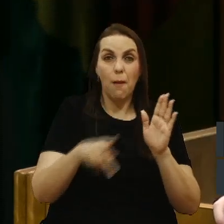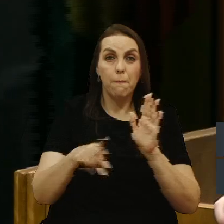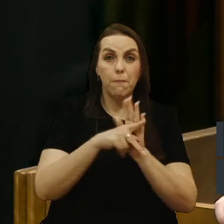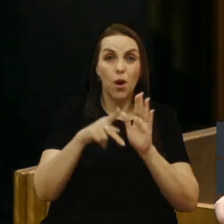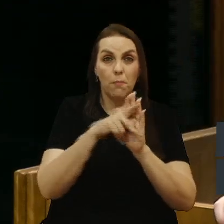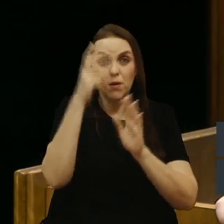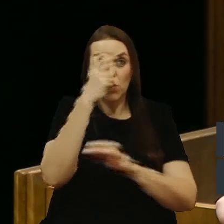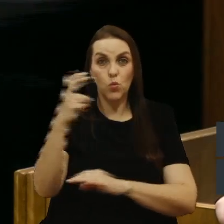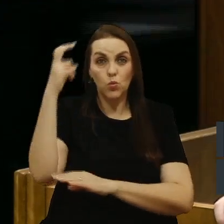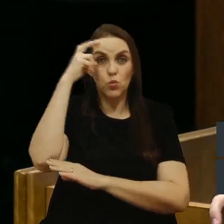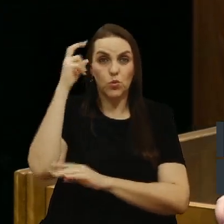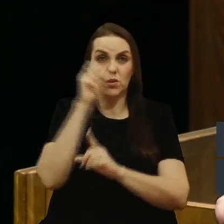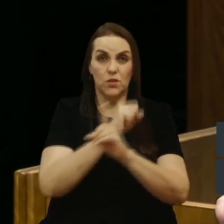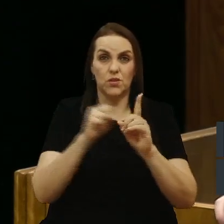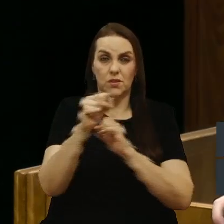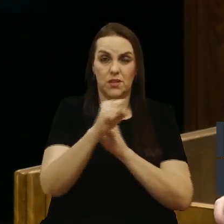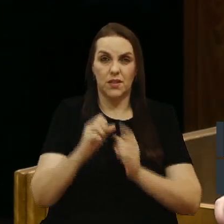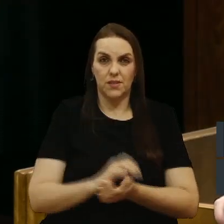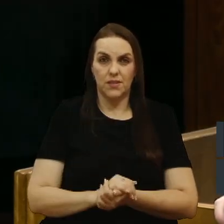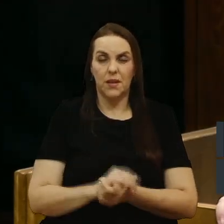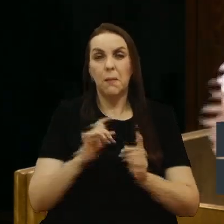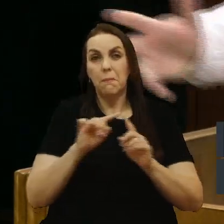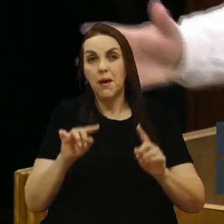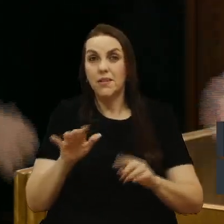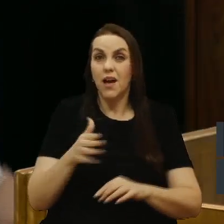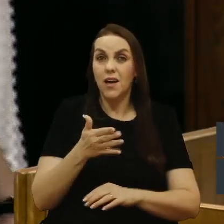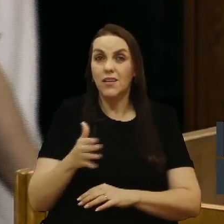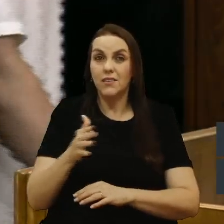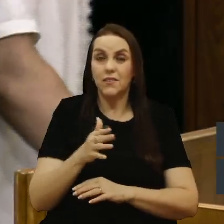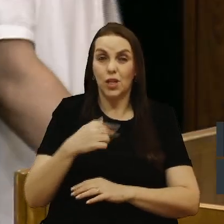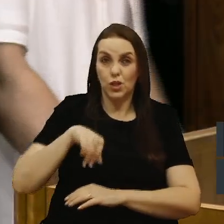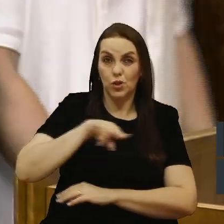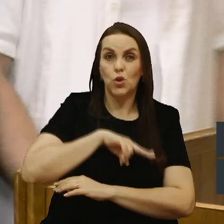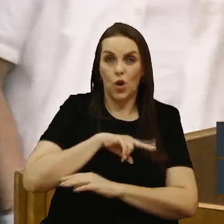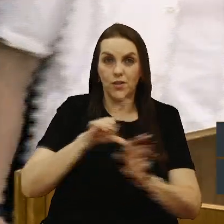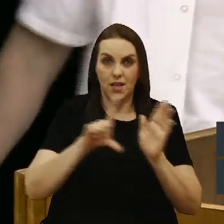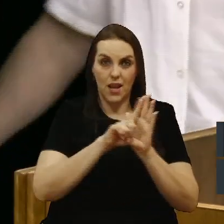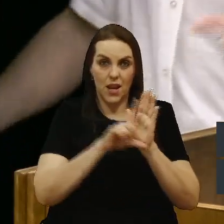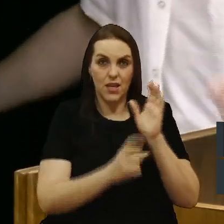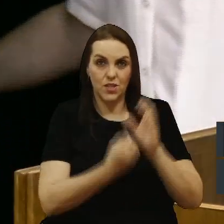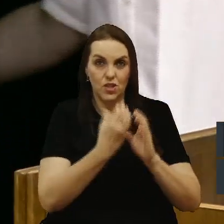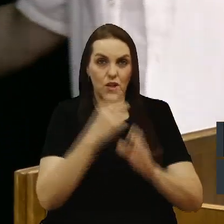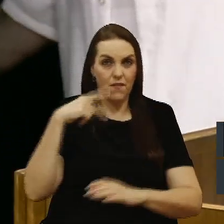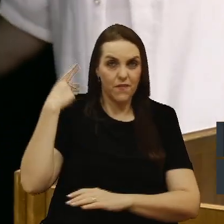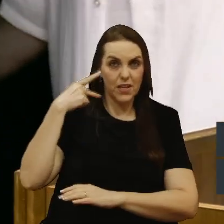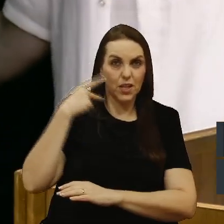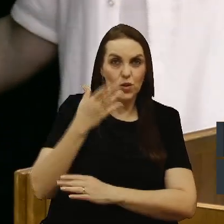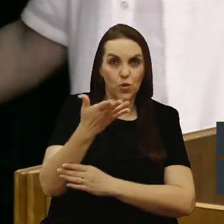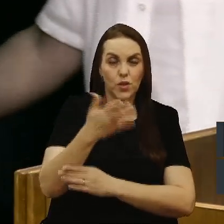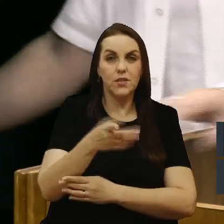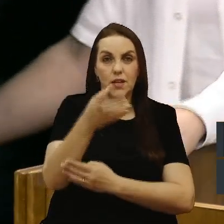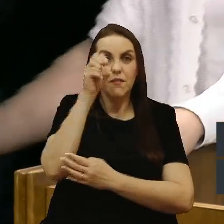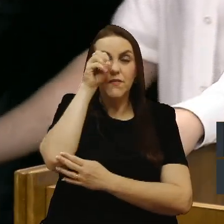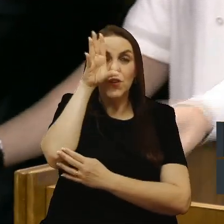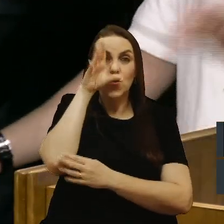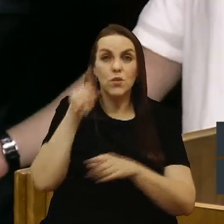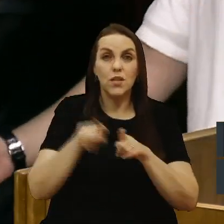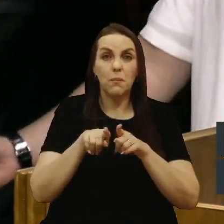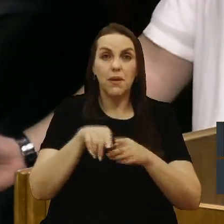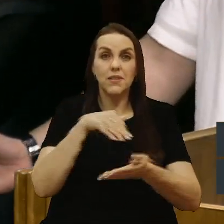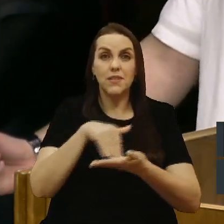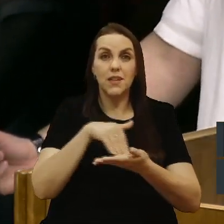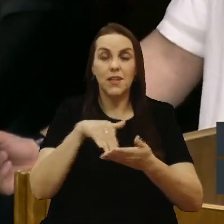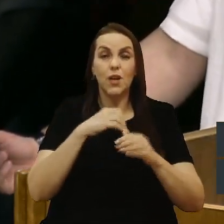sociedade. Mas muitas vezes, nós, legisladores, vereador Elisandro Fiuza, o senhor que foi secretário de Trânsito,